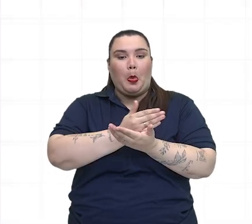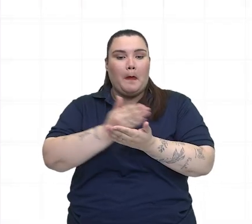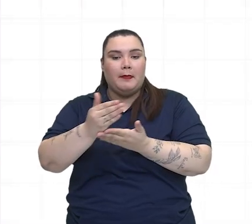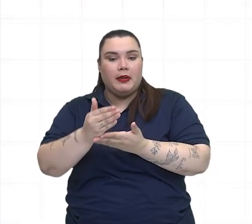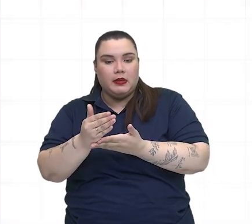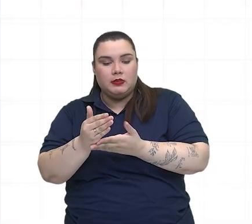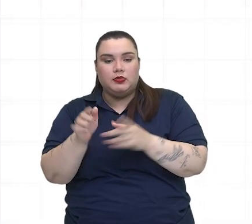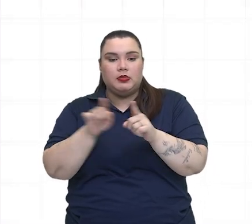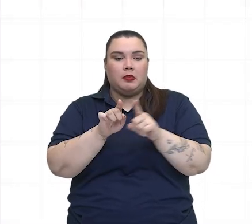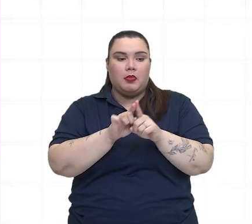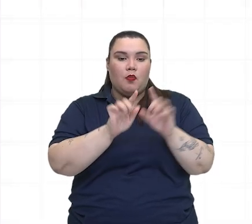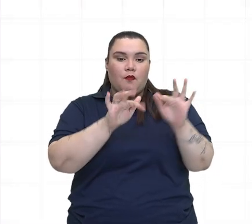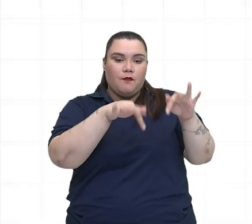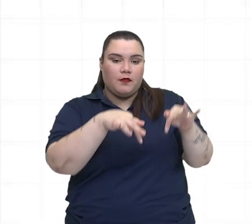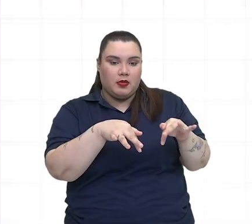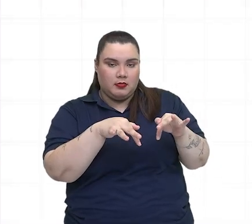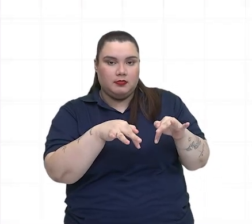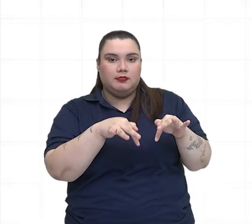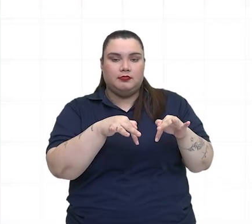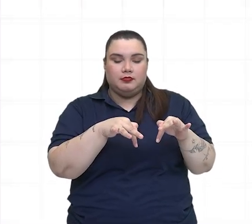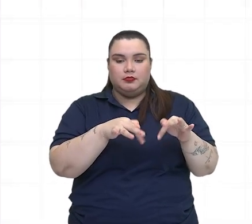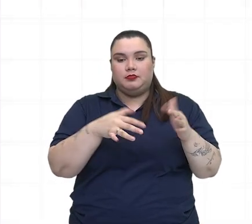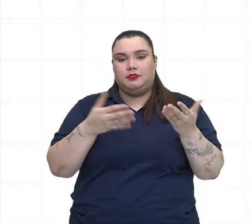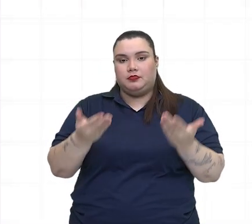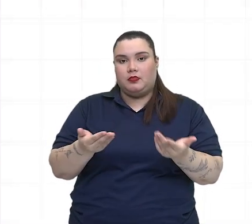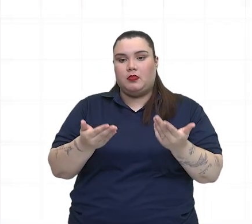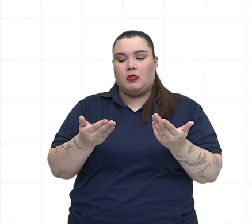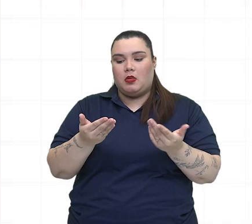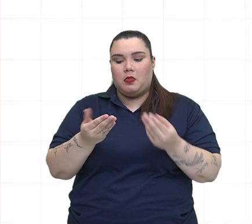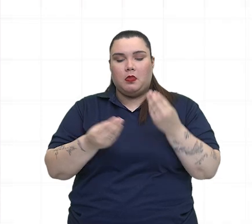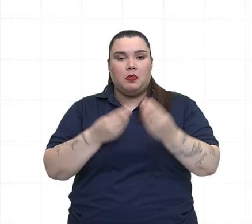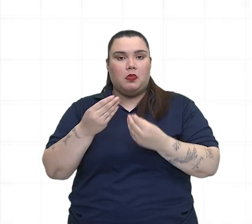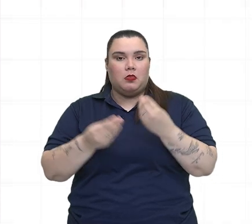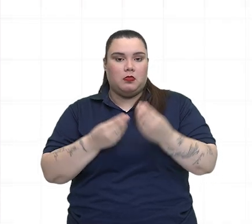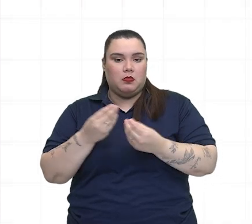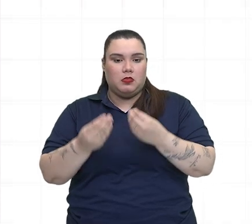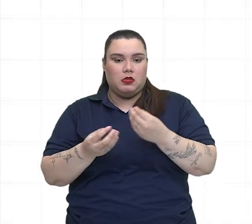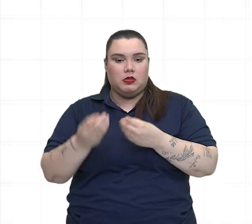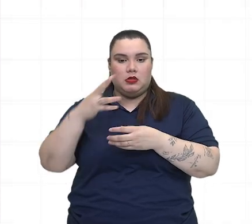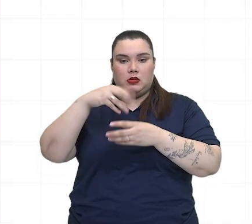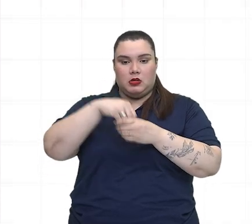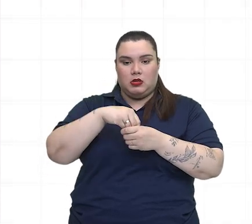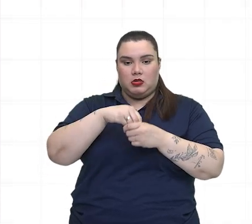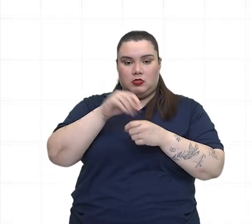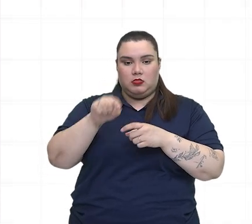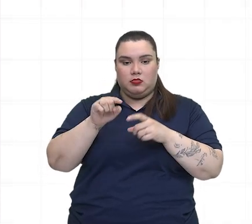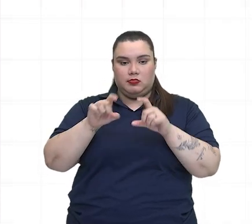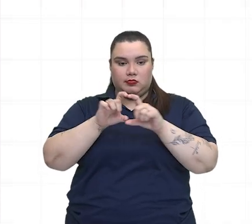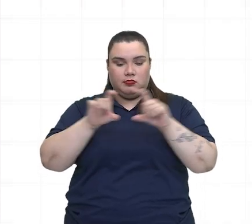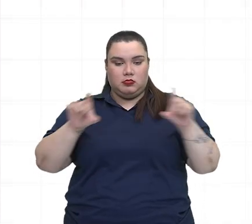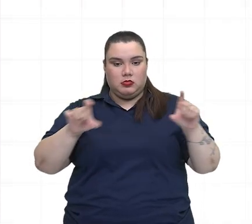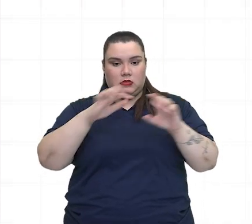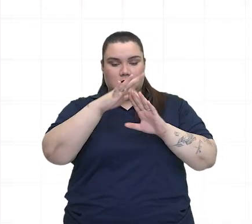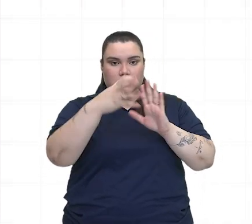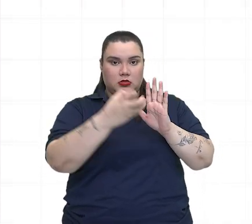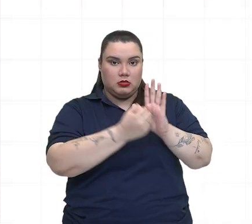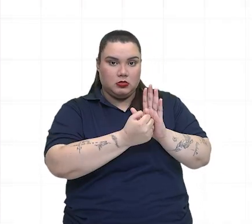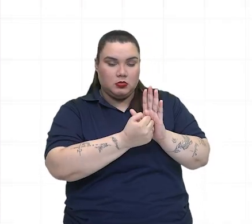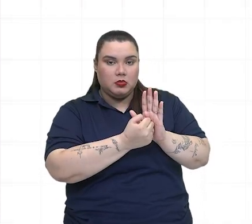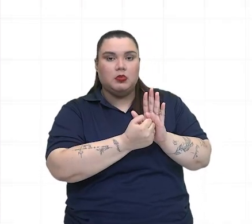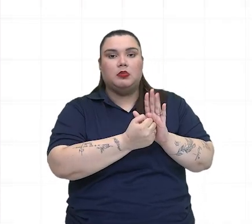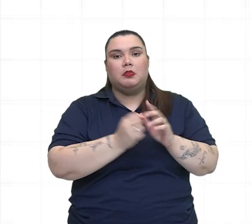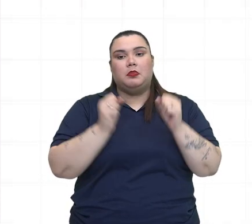e finais, né? Ou seja, então, dentro deste símbolo